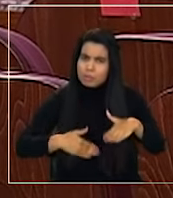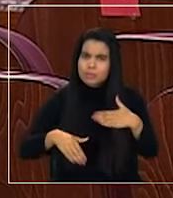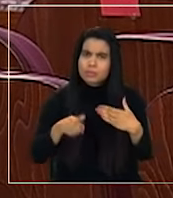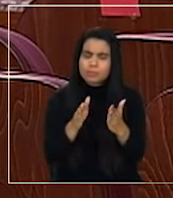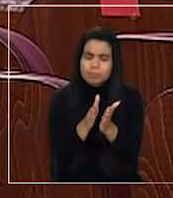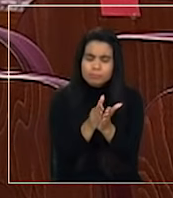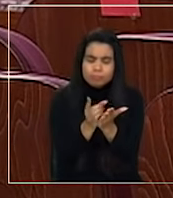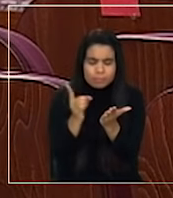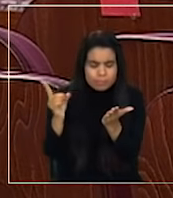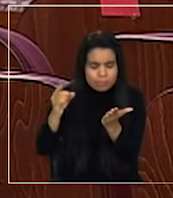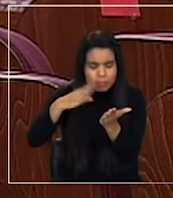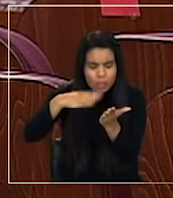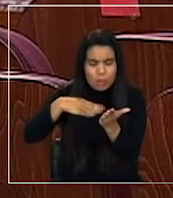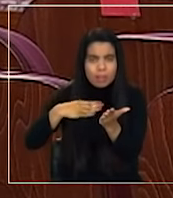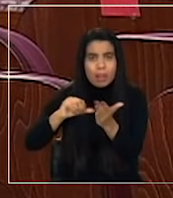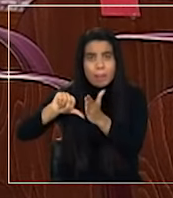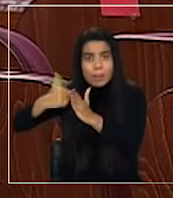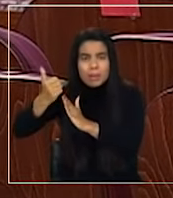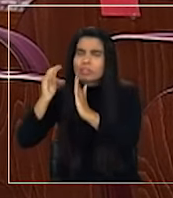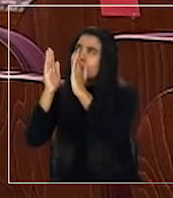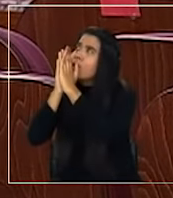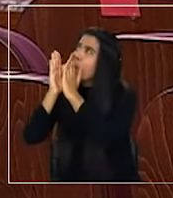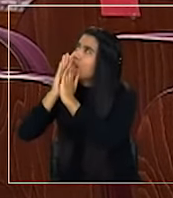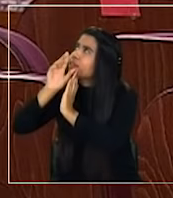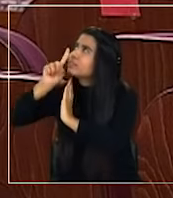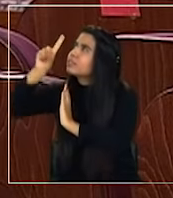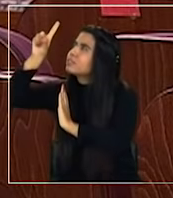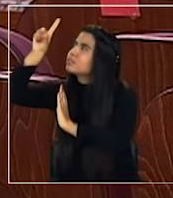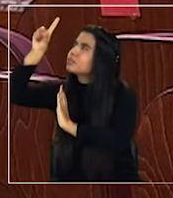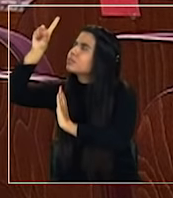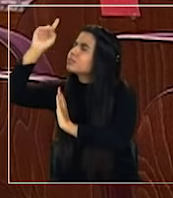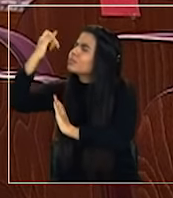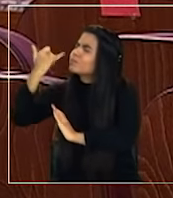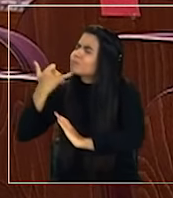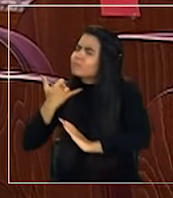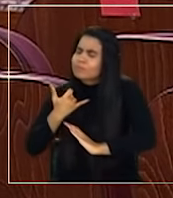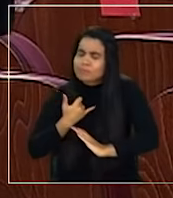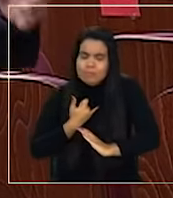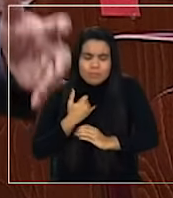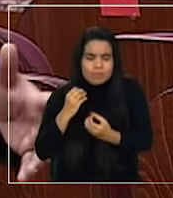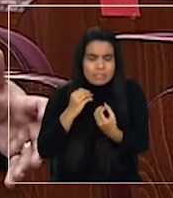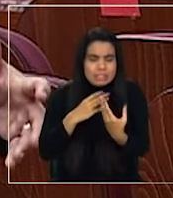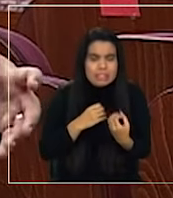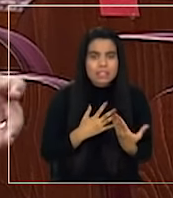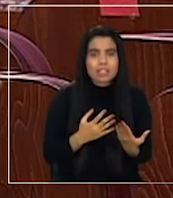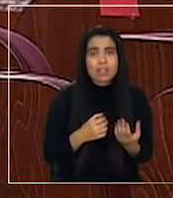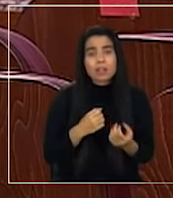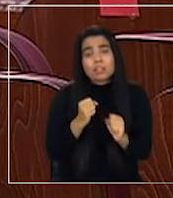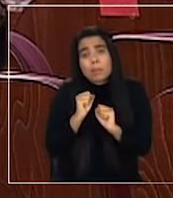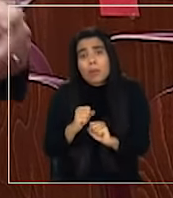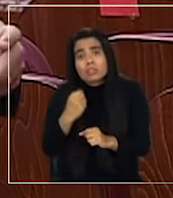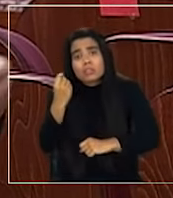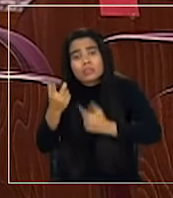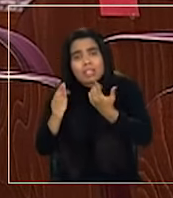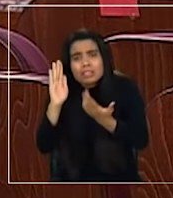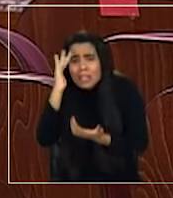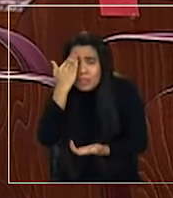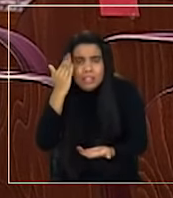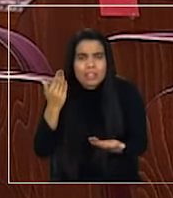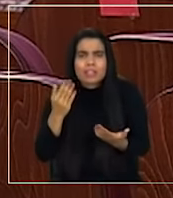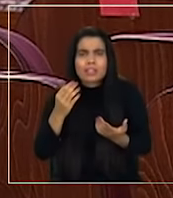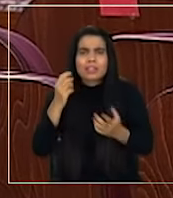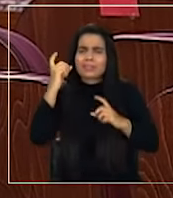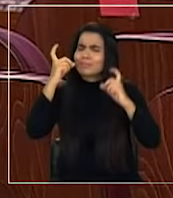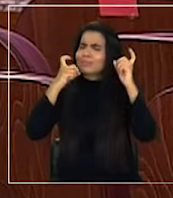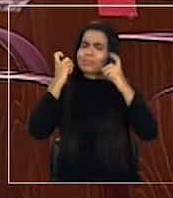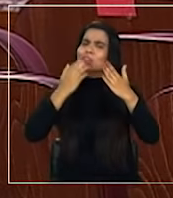Deus e peça que Ele fale com você a cada dia e Ele vai te orientar. Algumas coisas você não vai entender, não se preocupe. Você